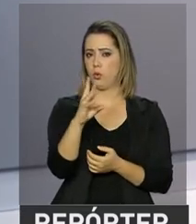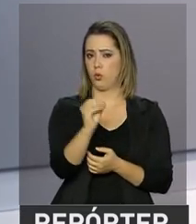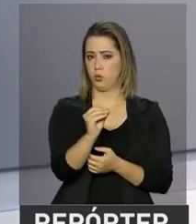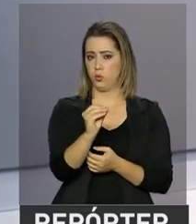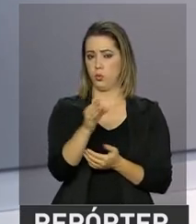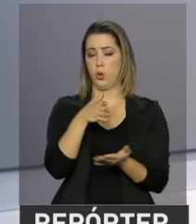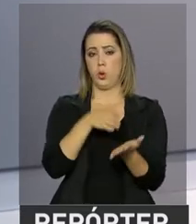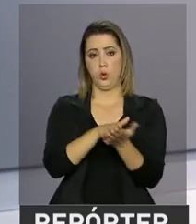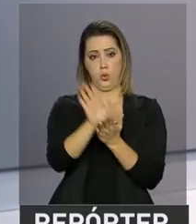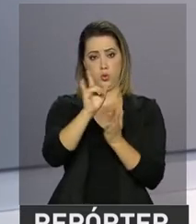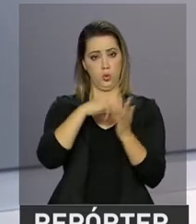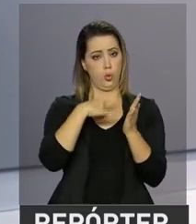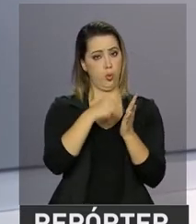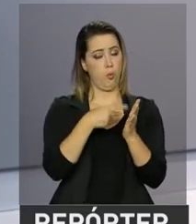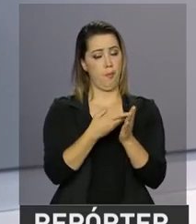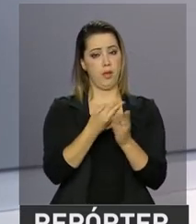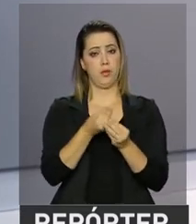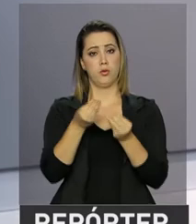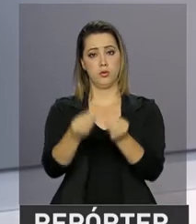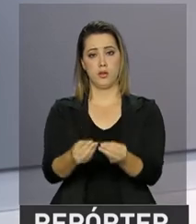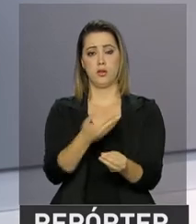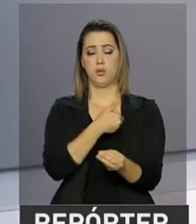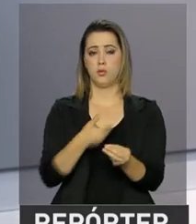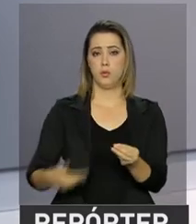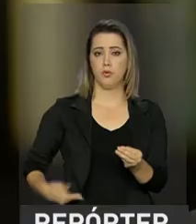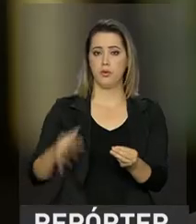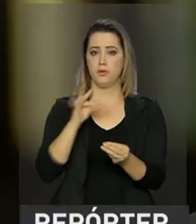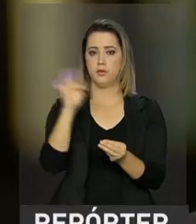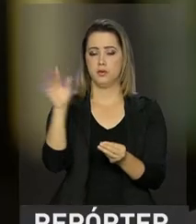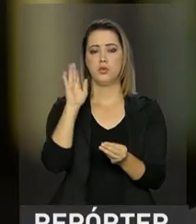também começa a valer para empresas